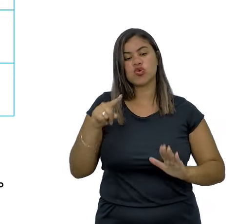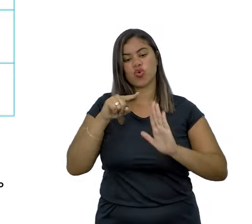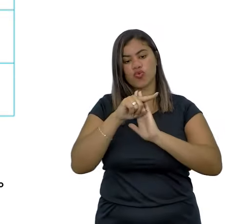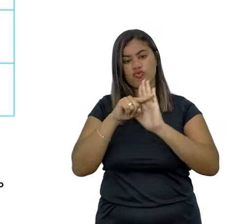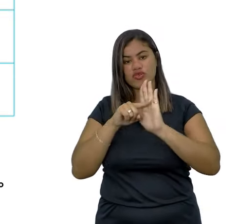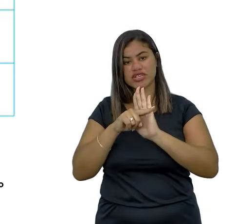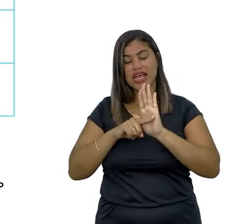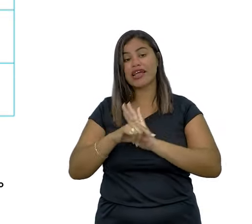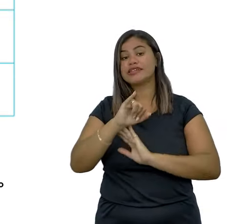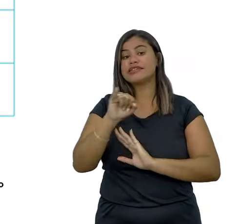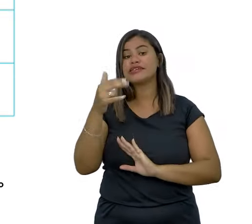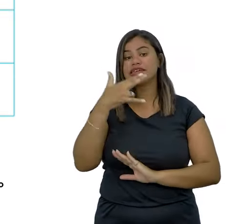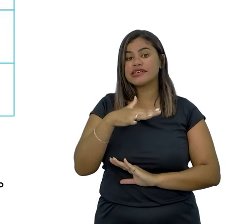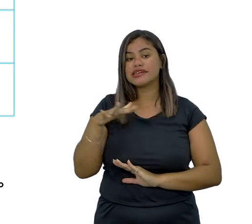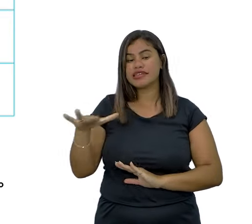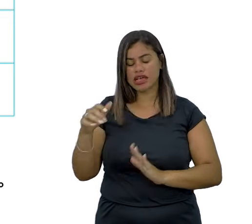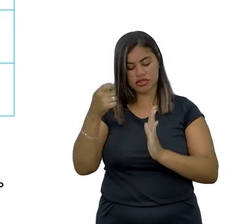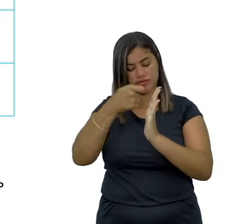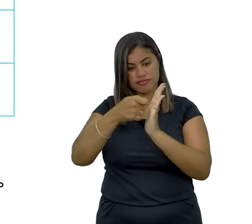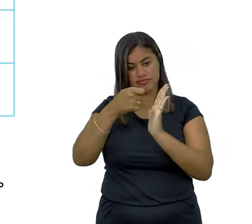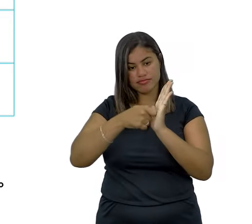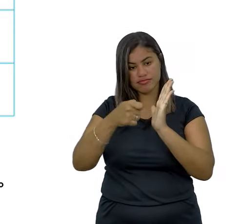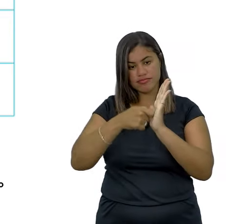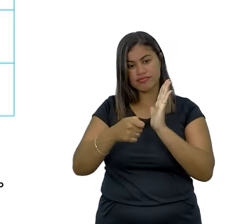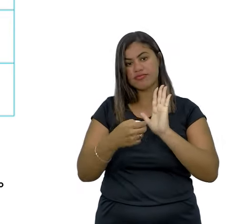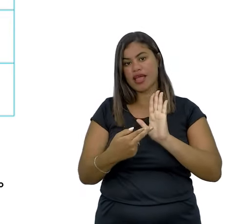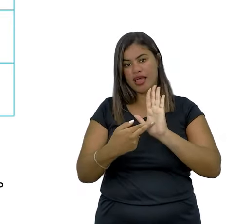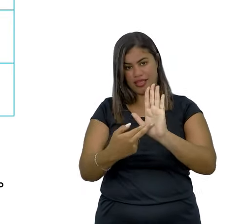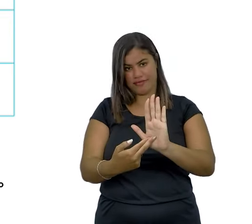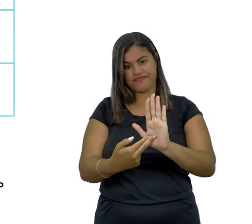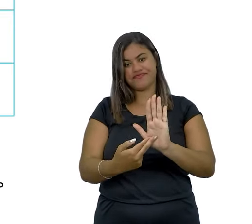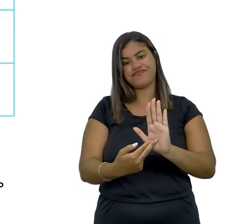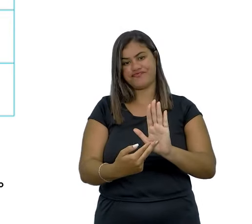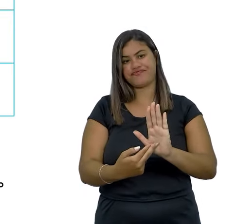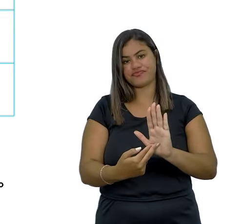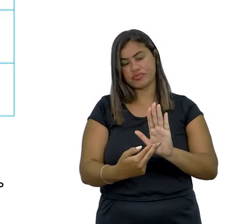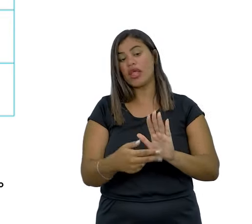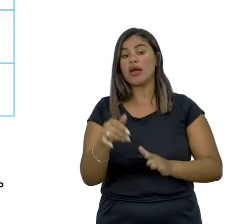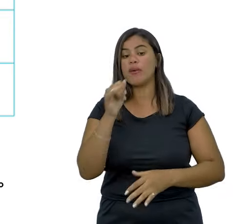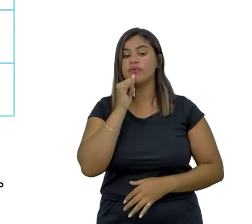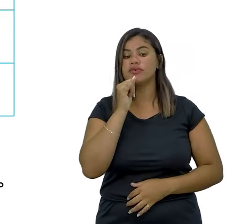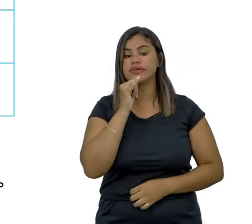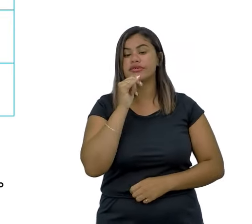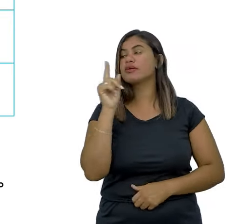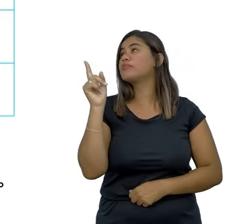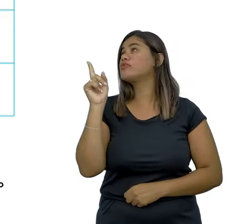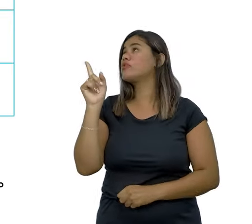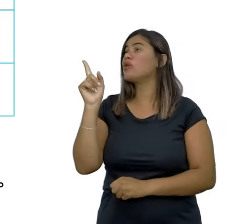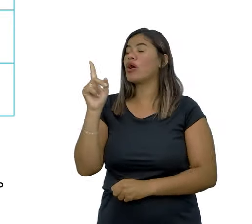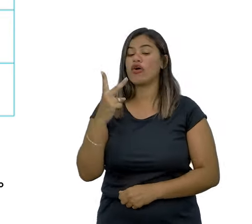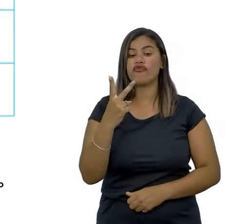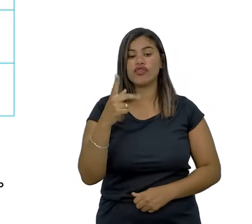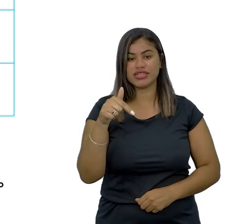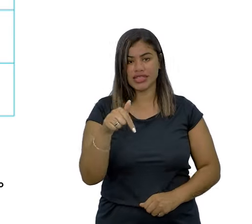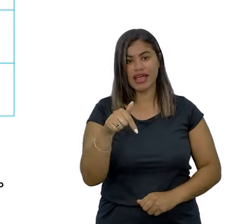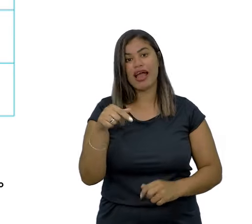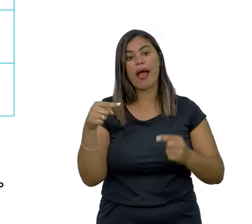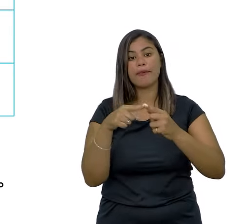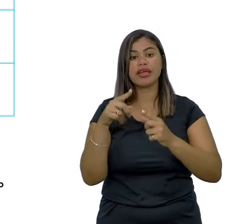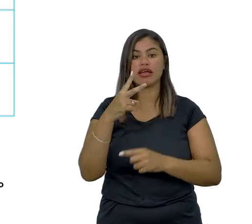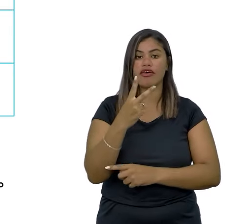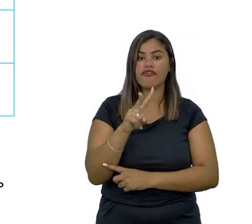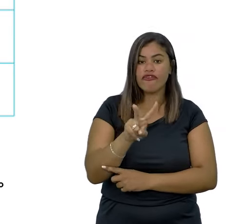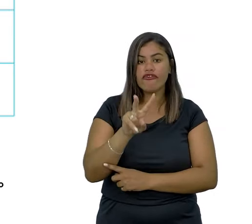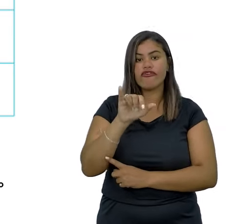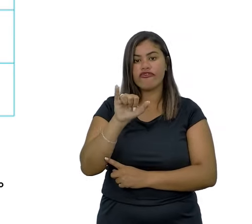investigar se as crianças realizam a escrita dessa representação de quantidades, né? Se as crianças conseguem colocar em